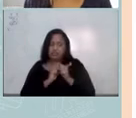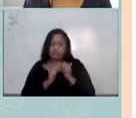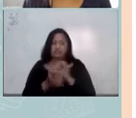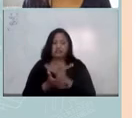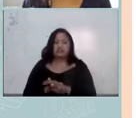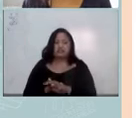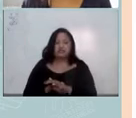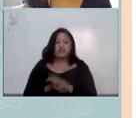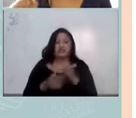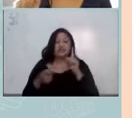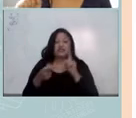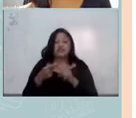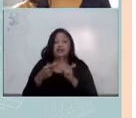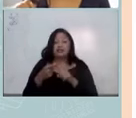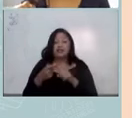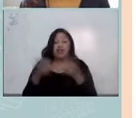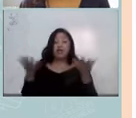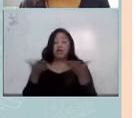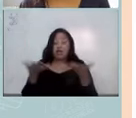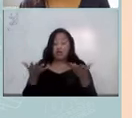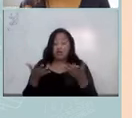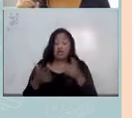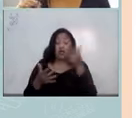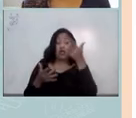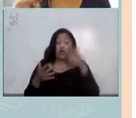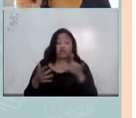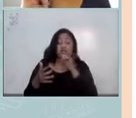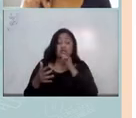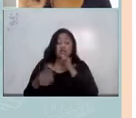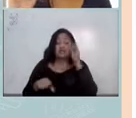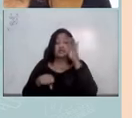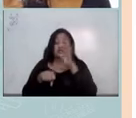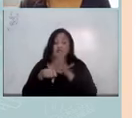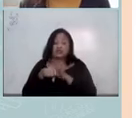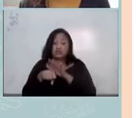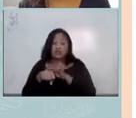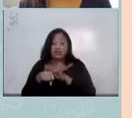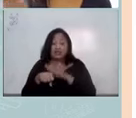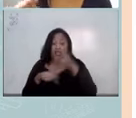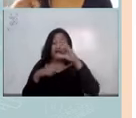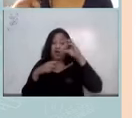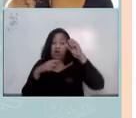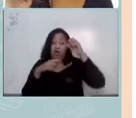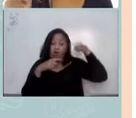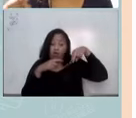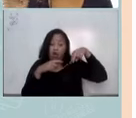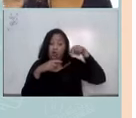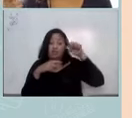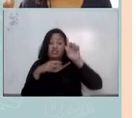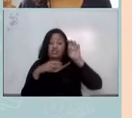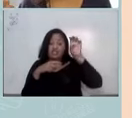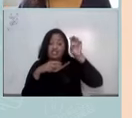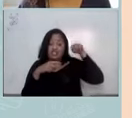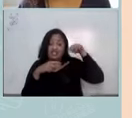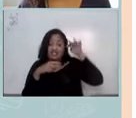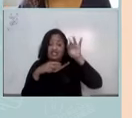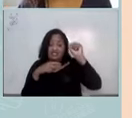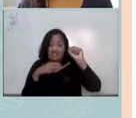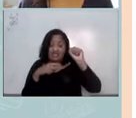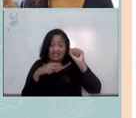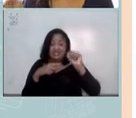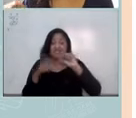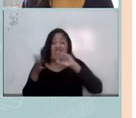E aí a gente vem para doenças congênitas. Então, lembrar que congênita está relacionada à